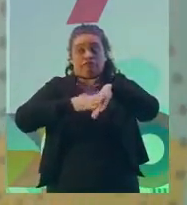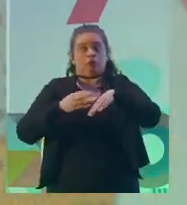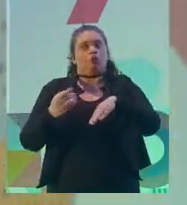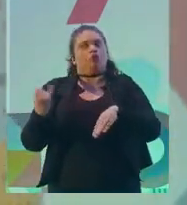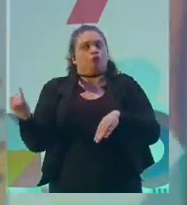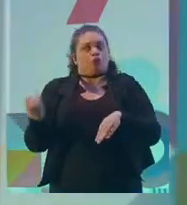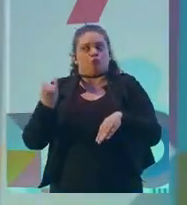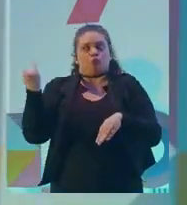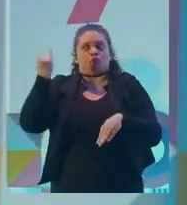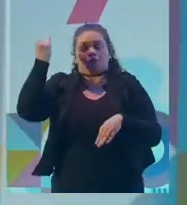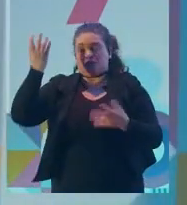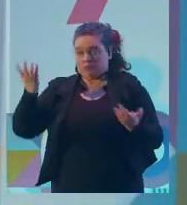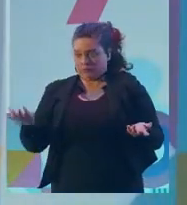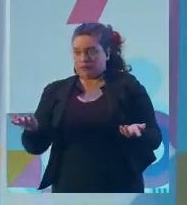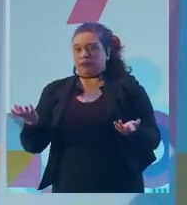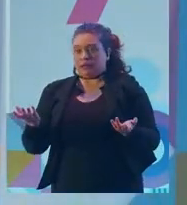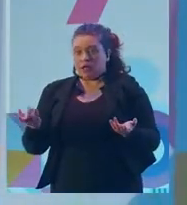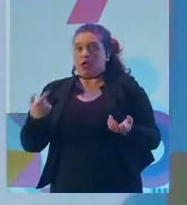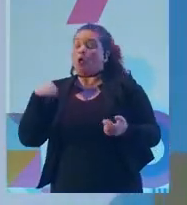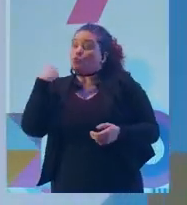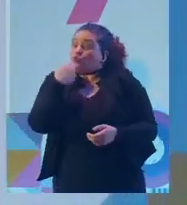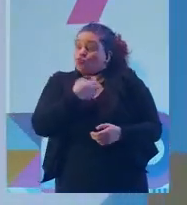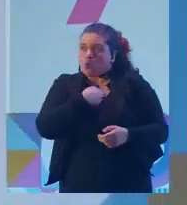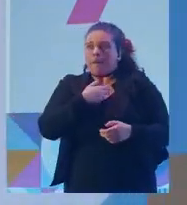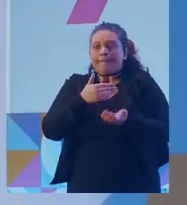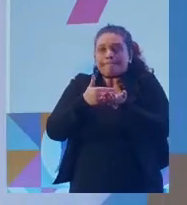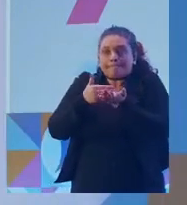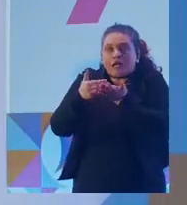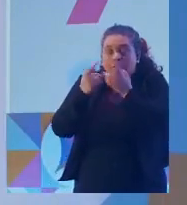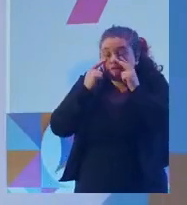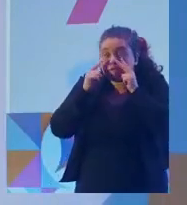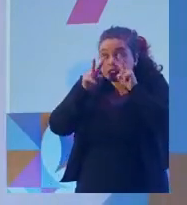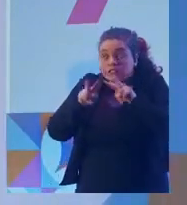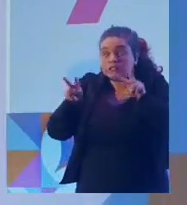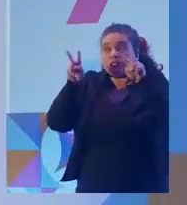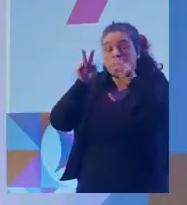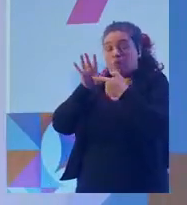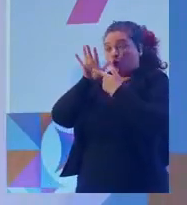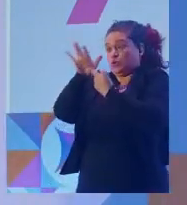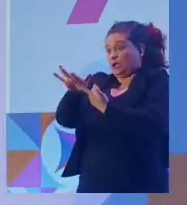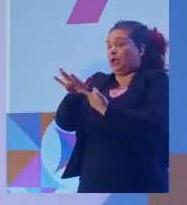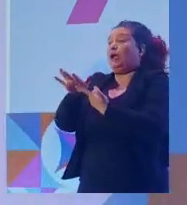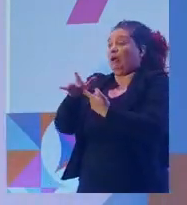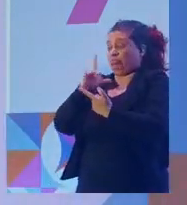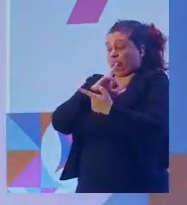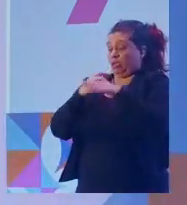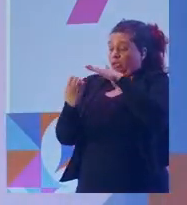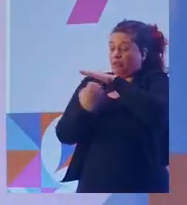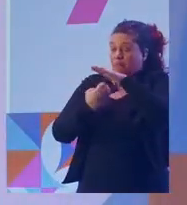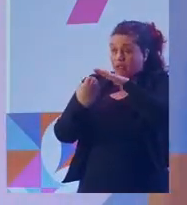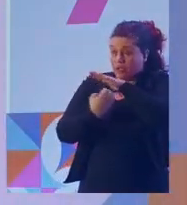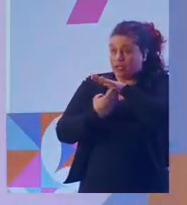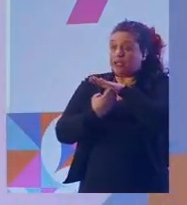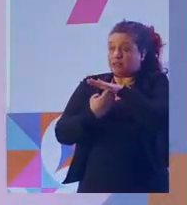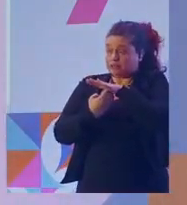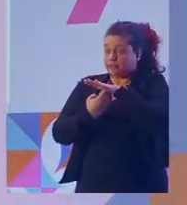fundamental. E passamos essa visão inicial, como eu falei, da empresa, o